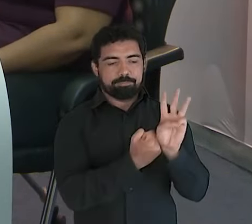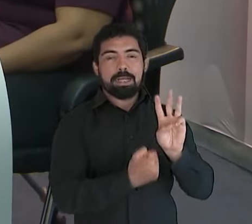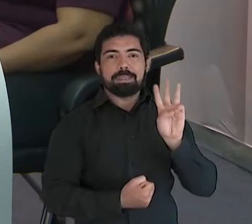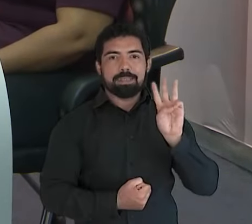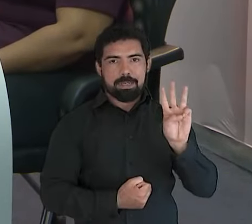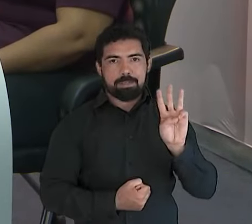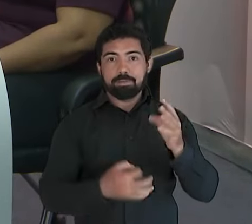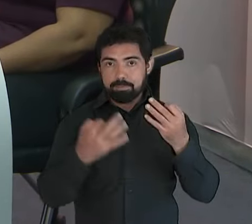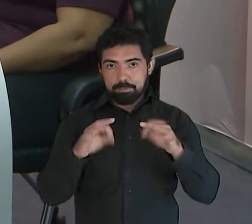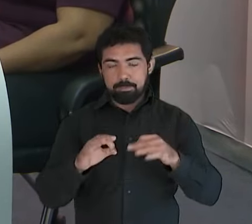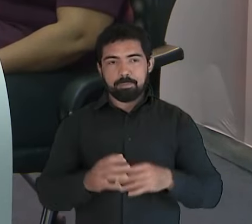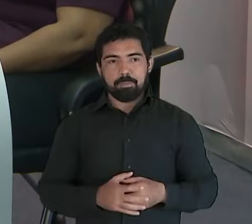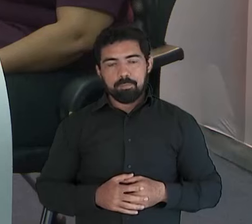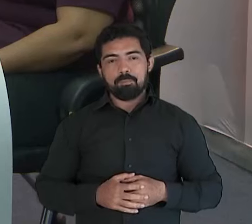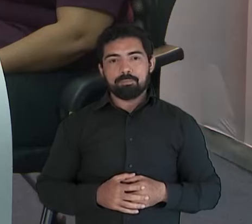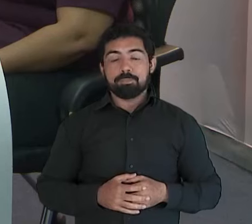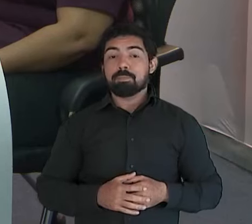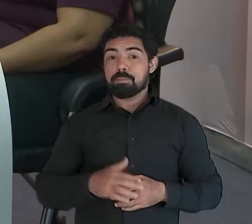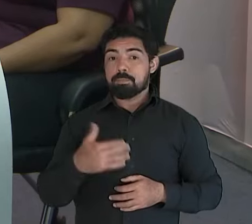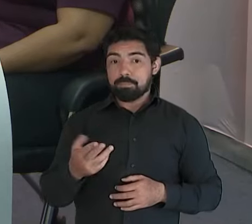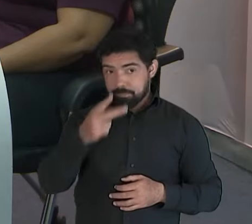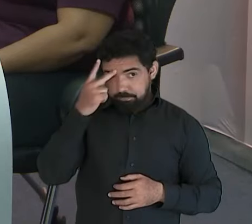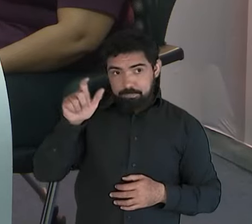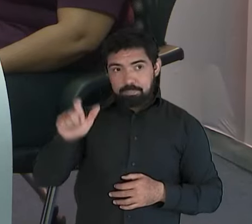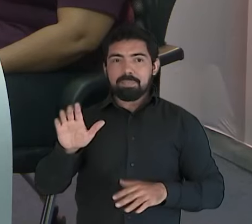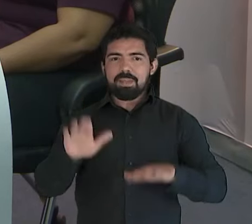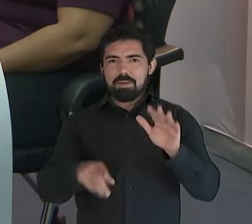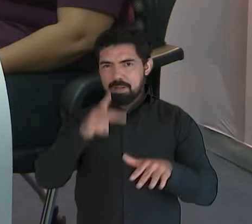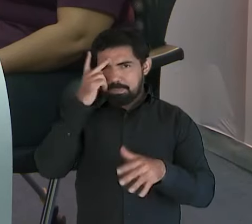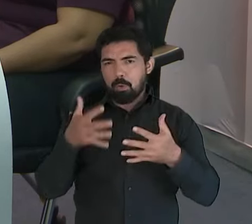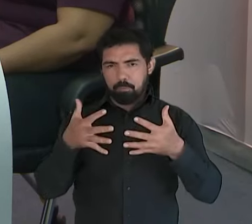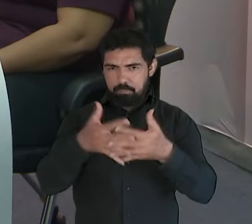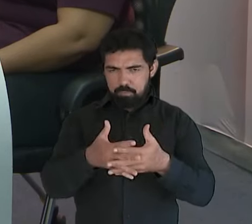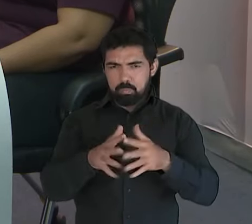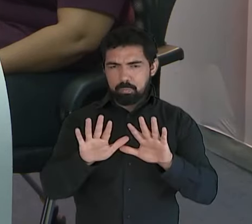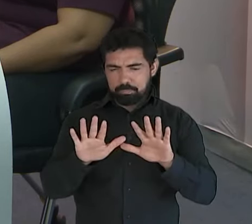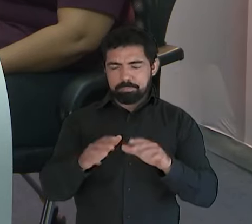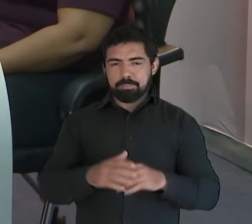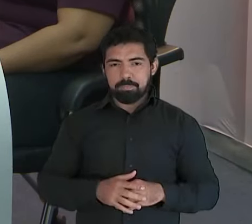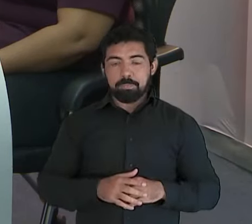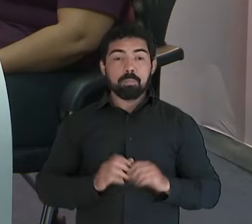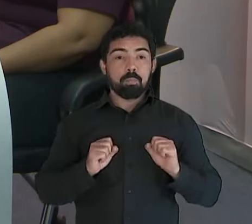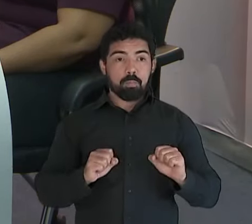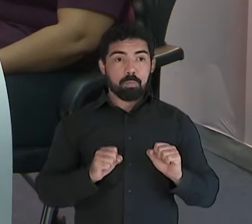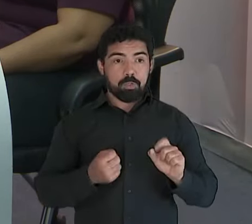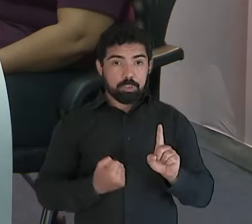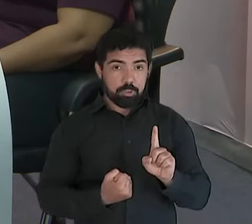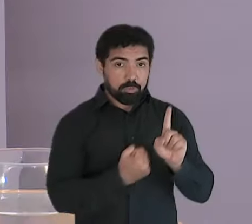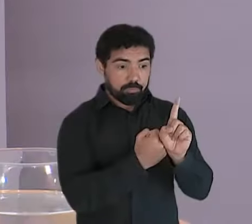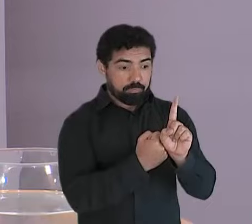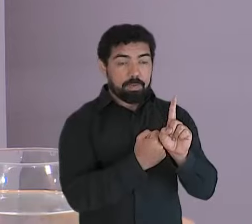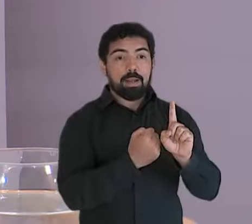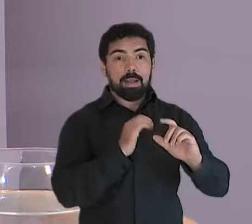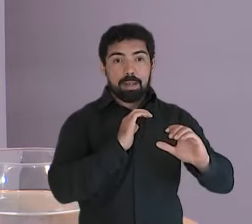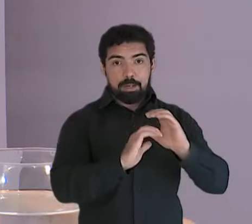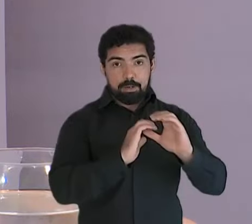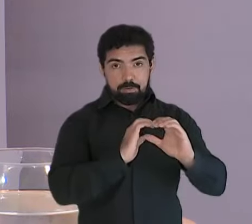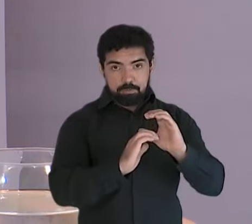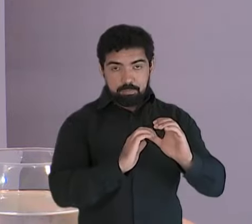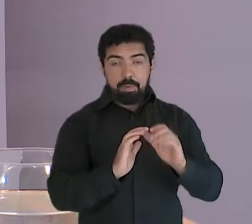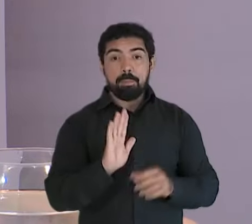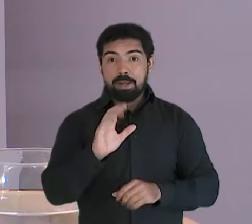aí, não sei se eu falo, que aí talvez confunda um pouco, mas assim, a pessoa pode ser nível 1 para comunicação e nível